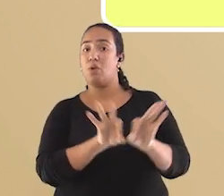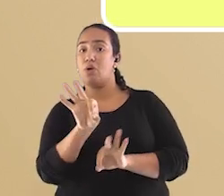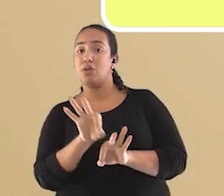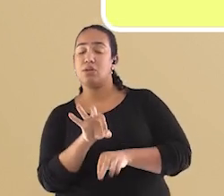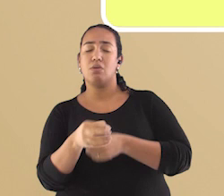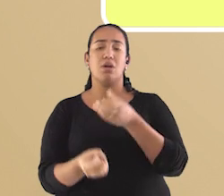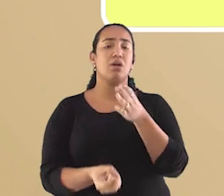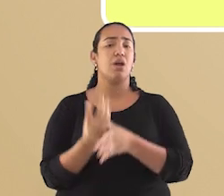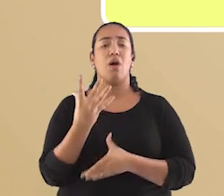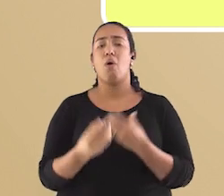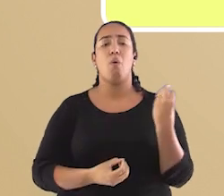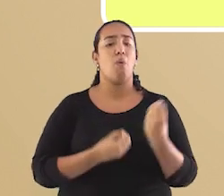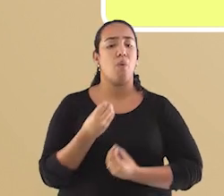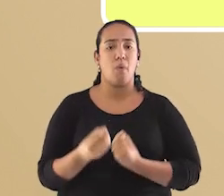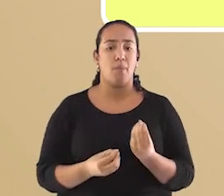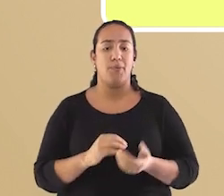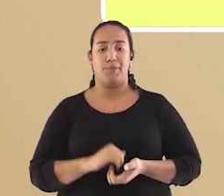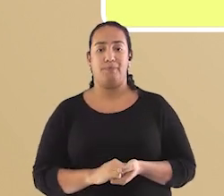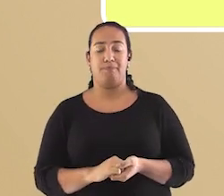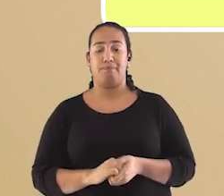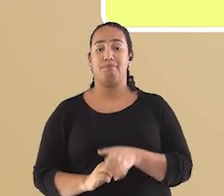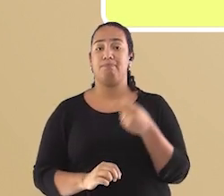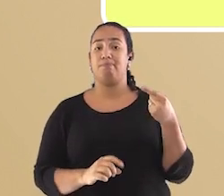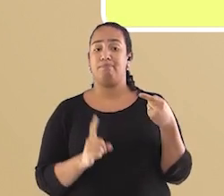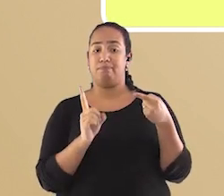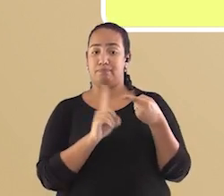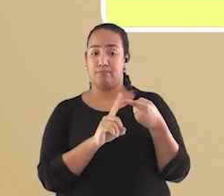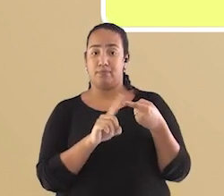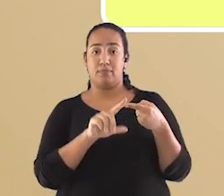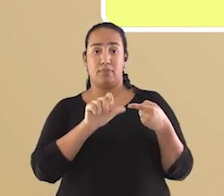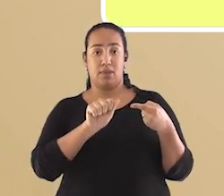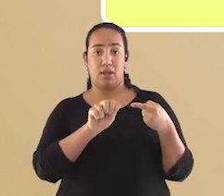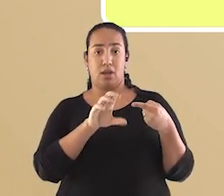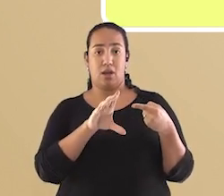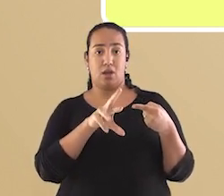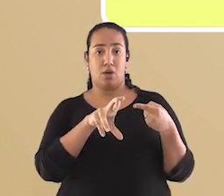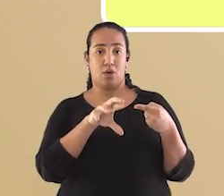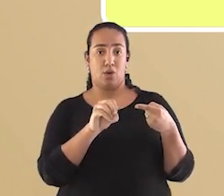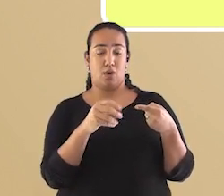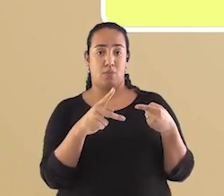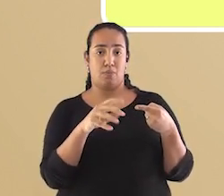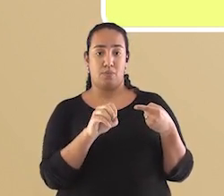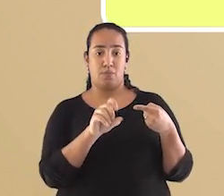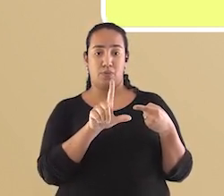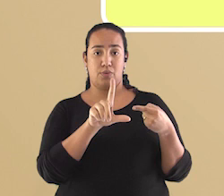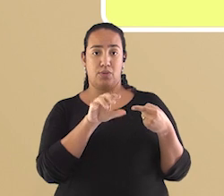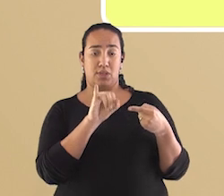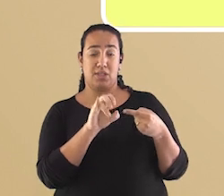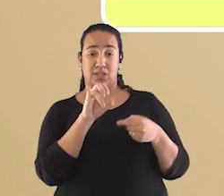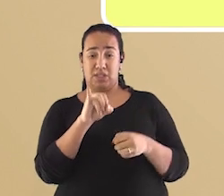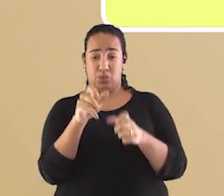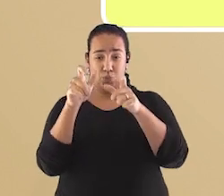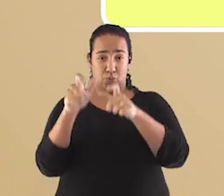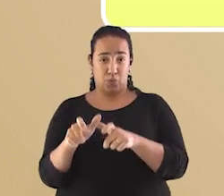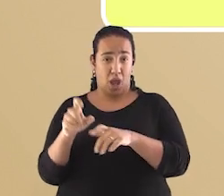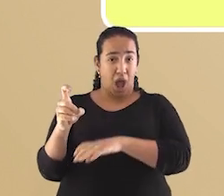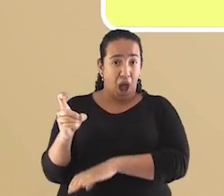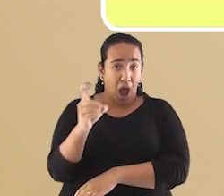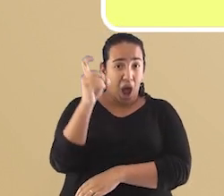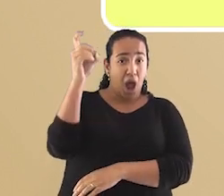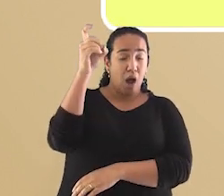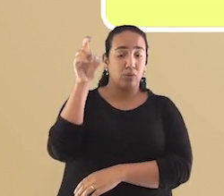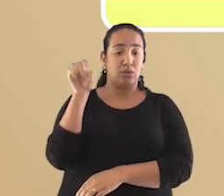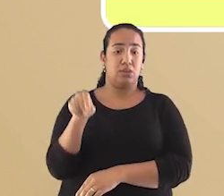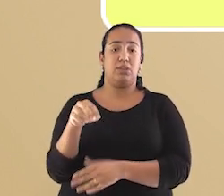se dava da seguinte forma. Primeiro, pela Acrópole, ponto mais alto da cidade grega, além de servir como